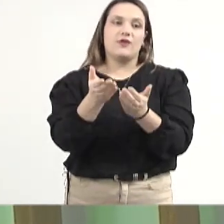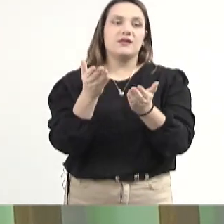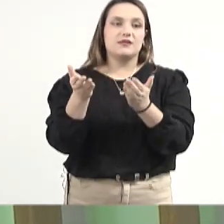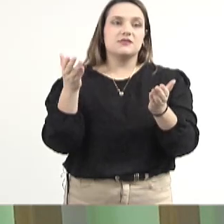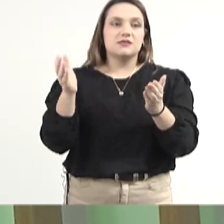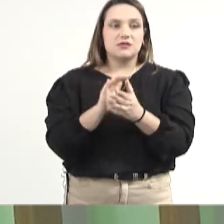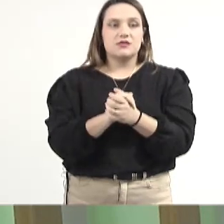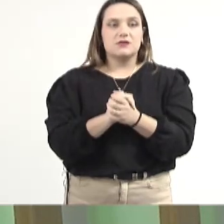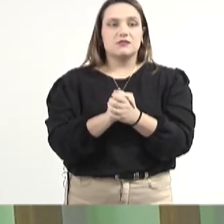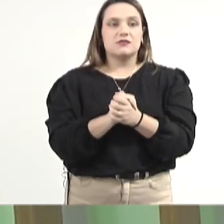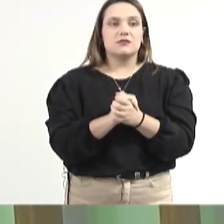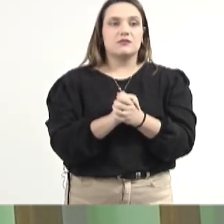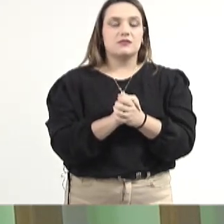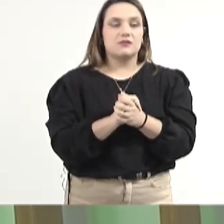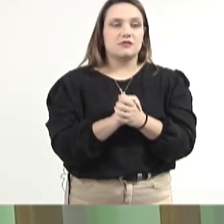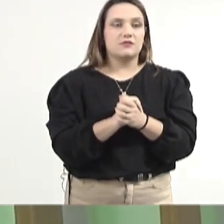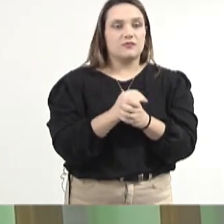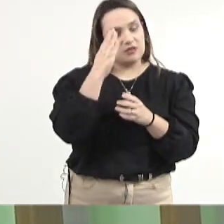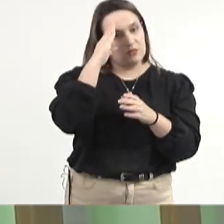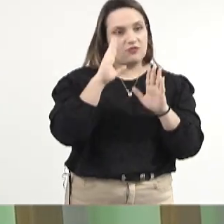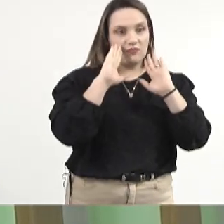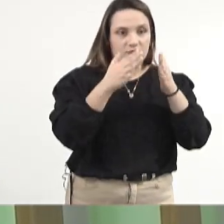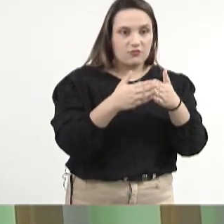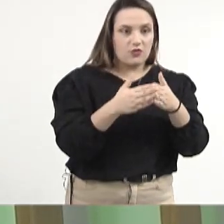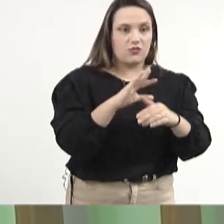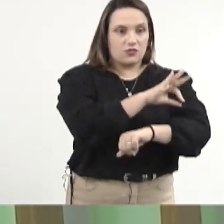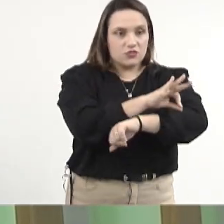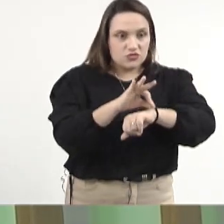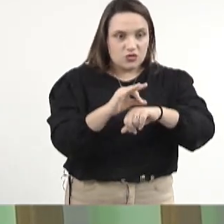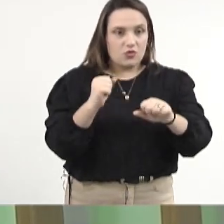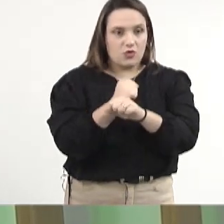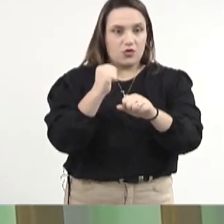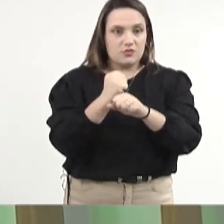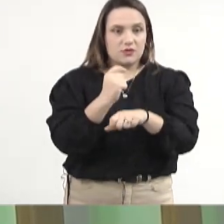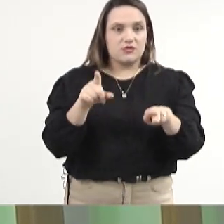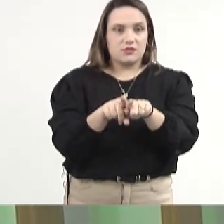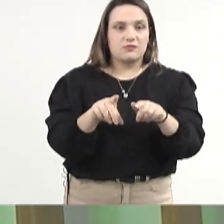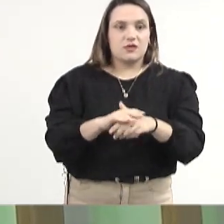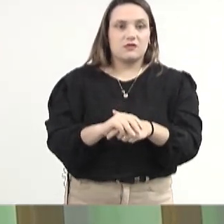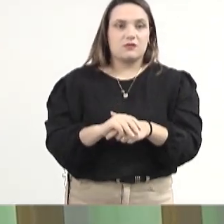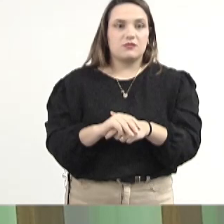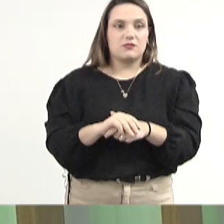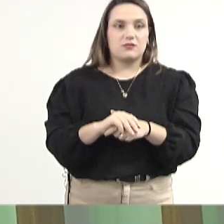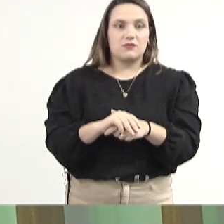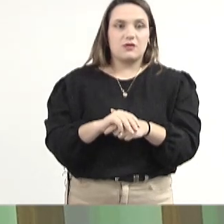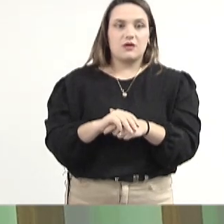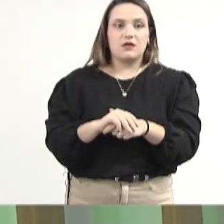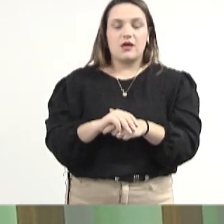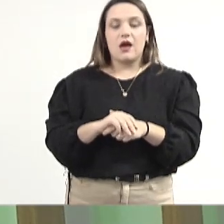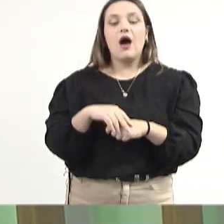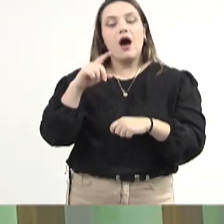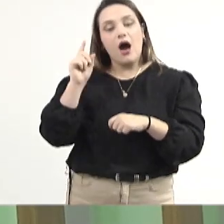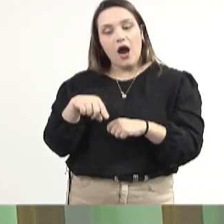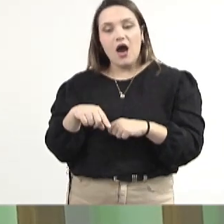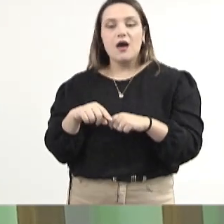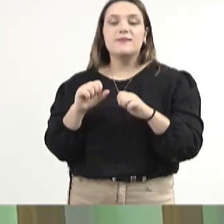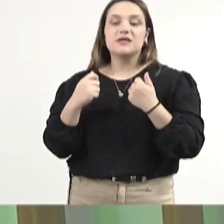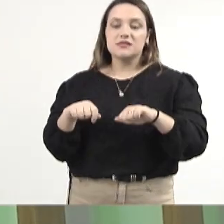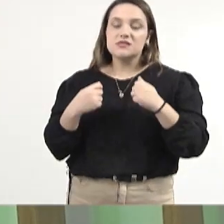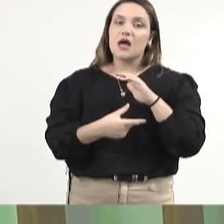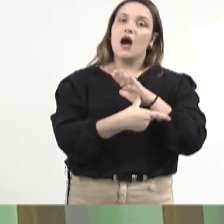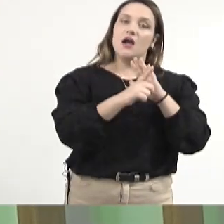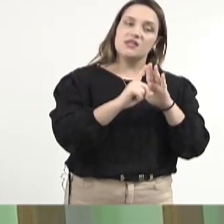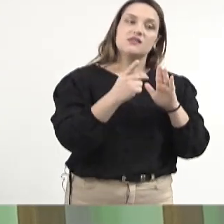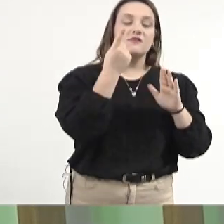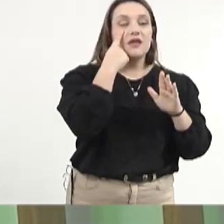licitações específicas para contratações de engenharia e obras, em que a habilitação aconteceria de maneira antecipada.